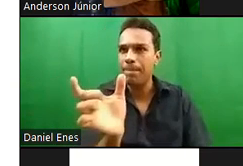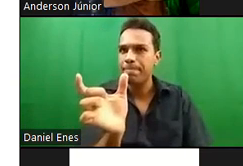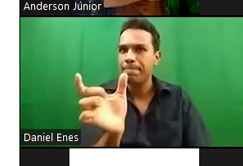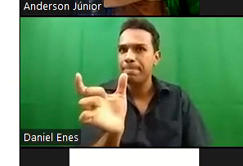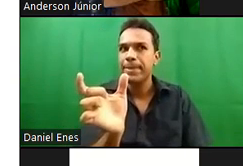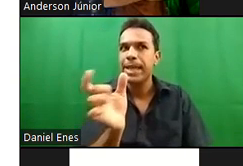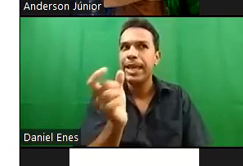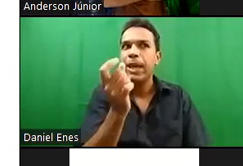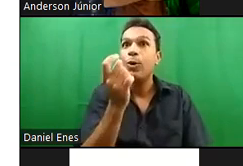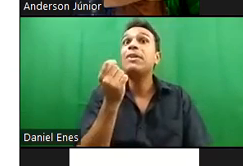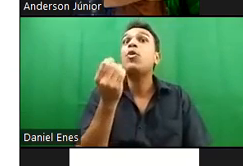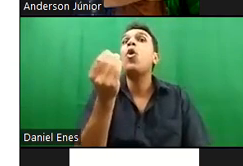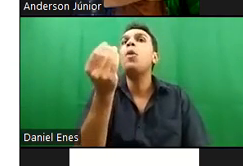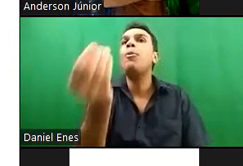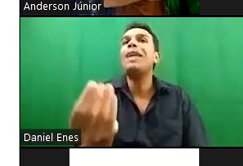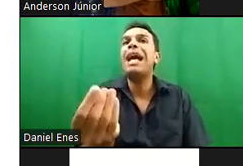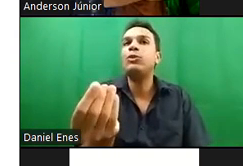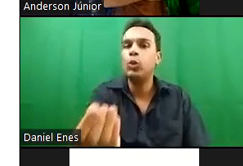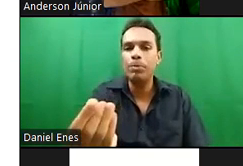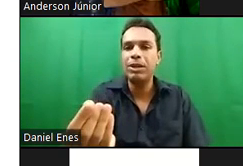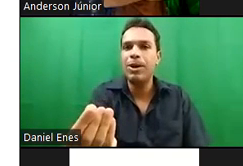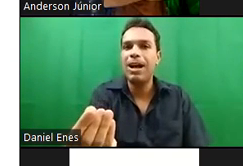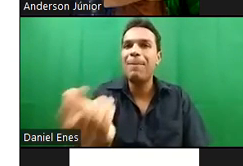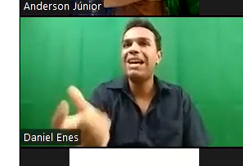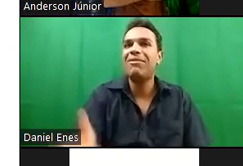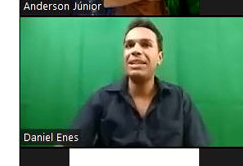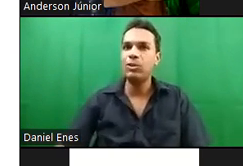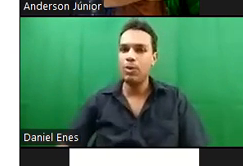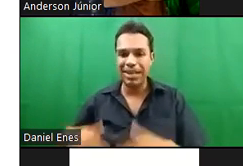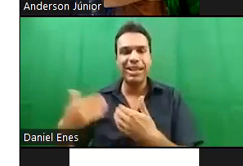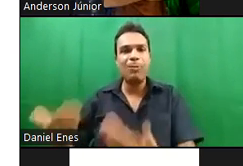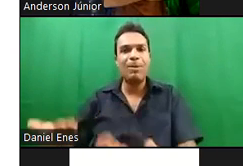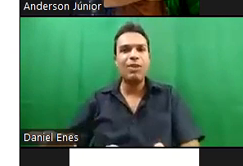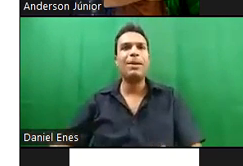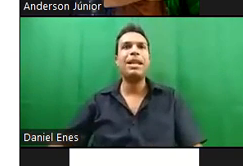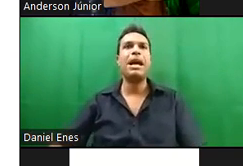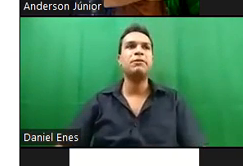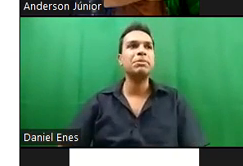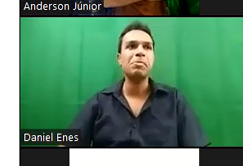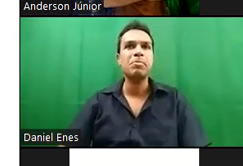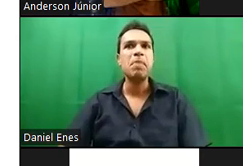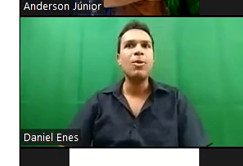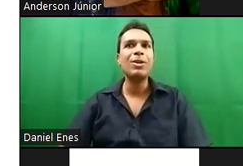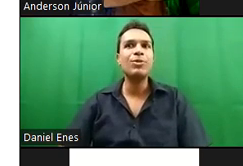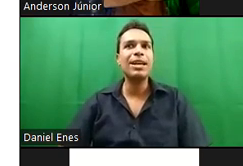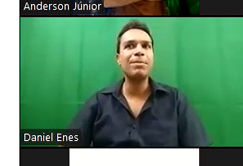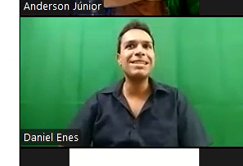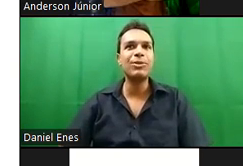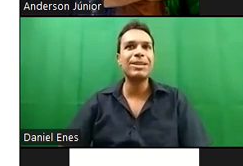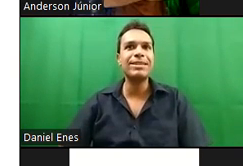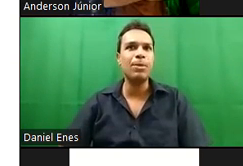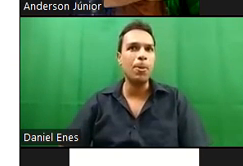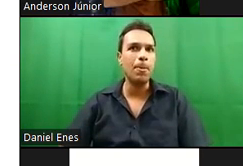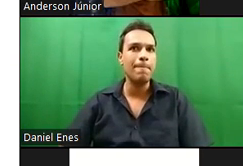língua, eu quero incorporar número à palavra língua para criar uma nova palavra. Alguém consegue pensar